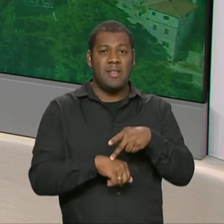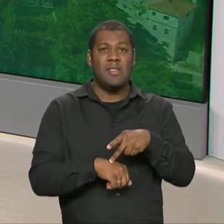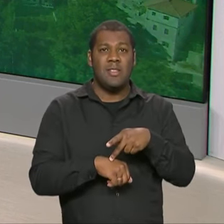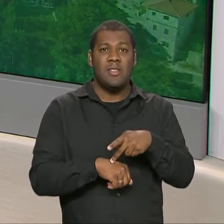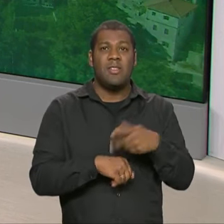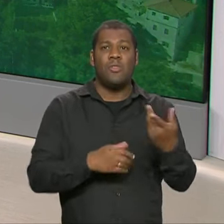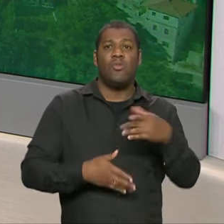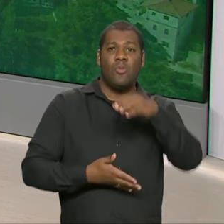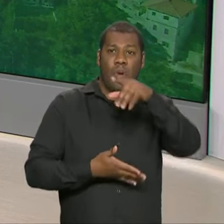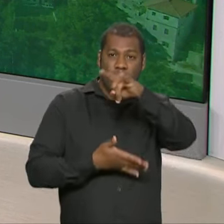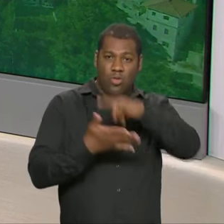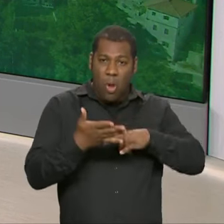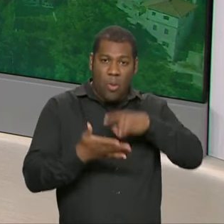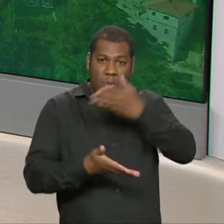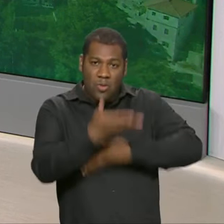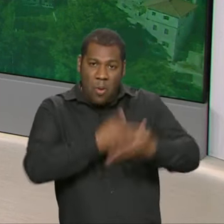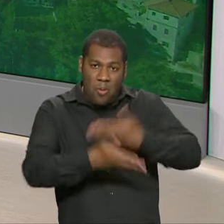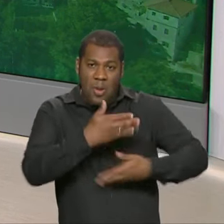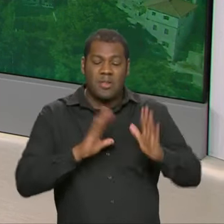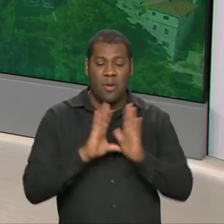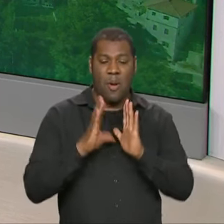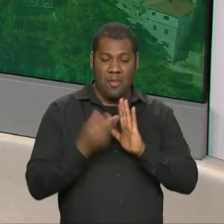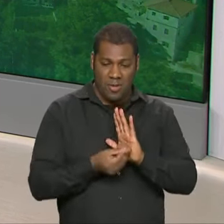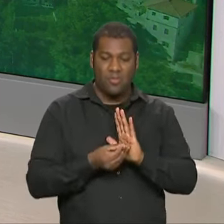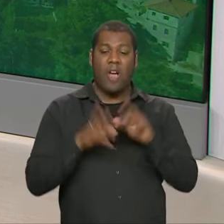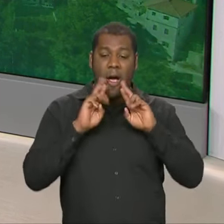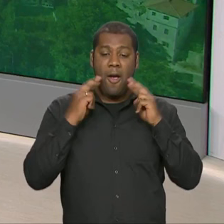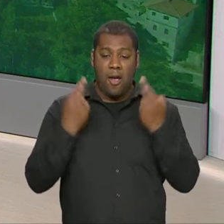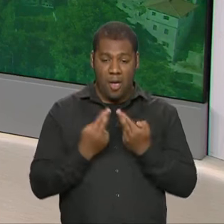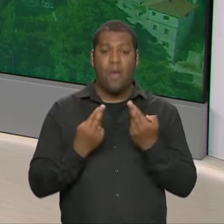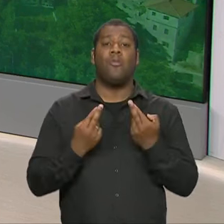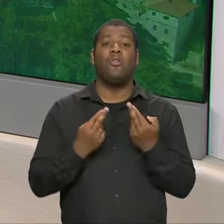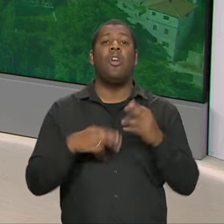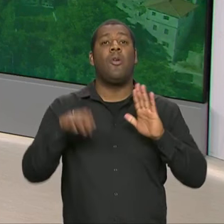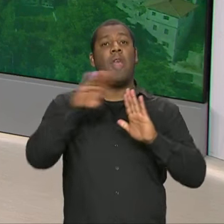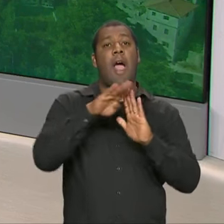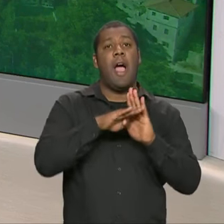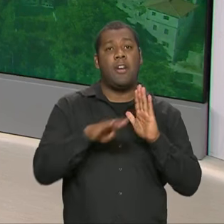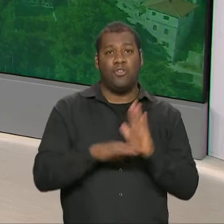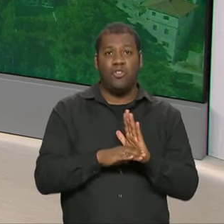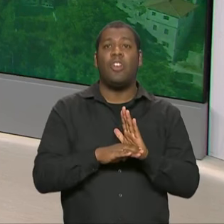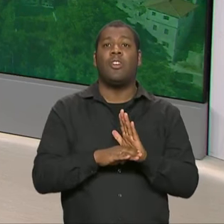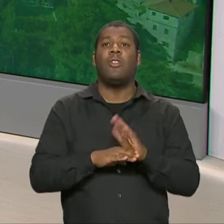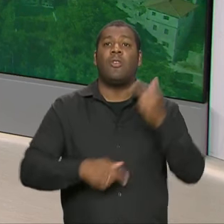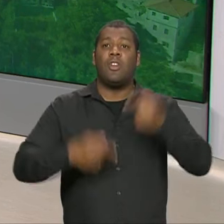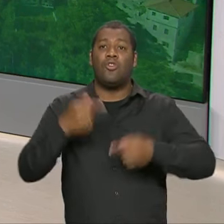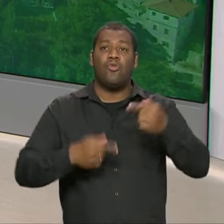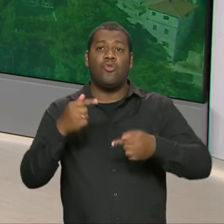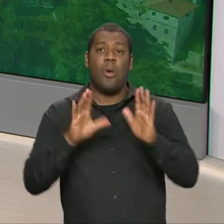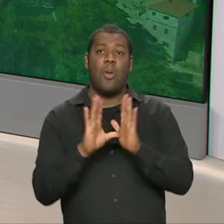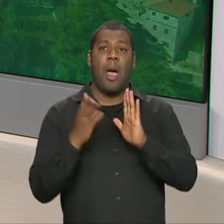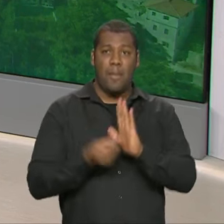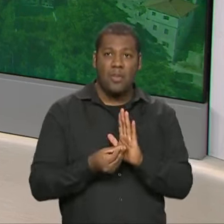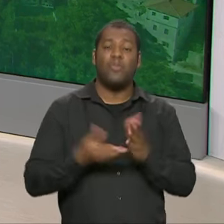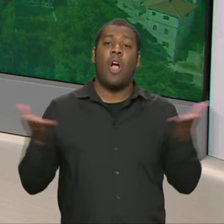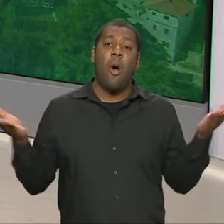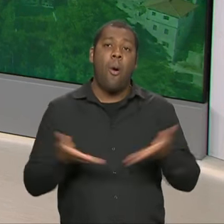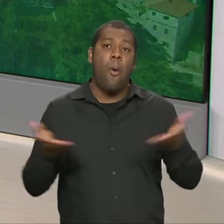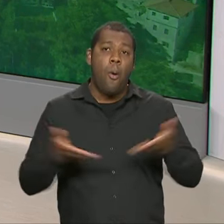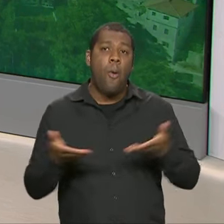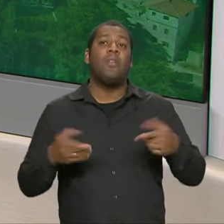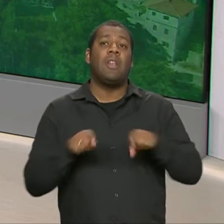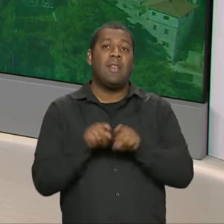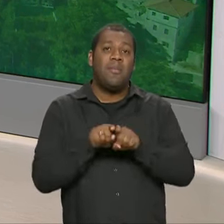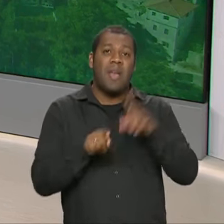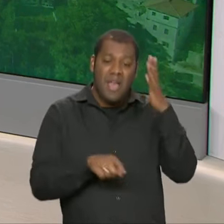do Tratado de Cooperação Amazônica. A reunião faz parte da agenda da Cúpula da Amazônia, que acontece hoje e